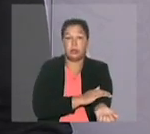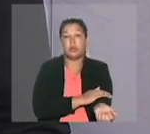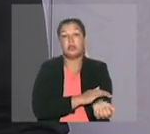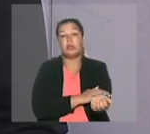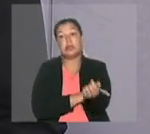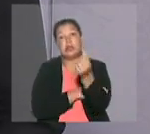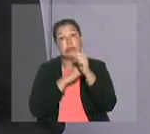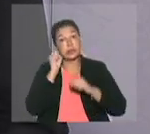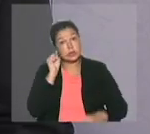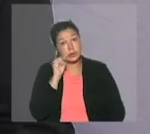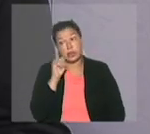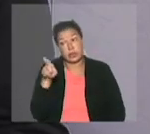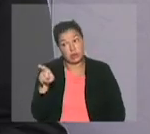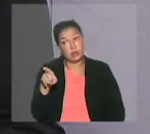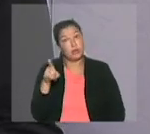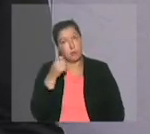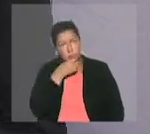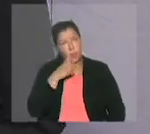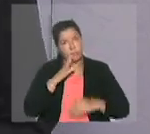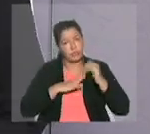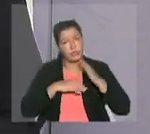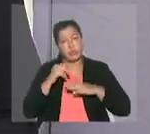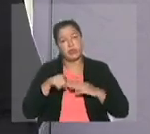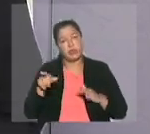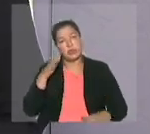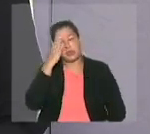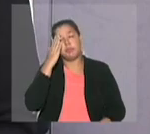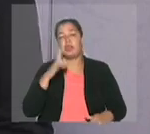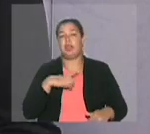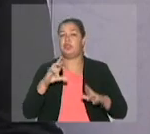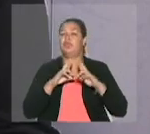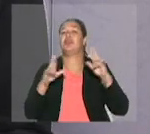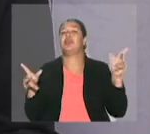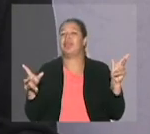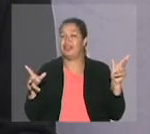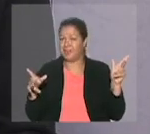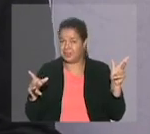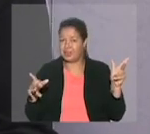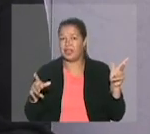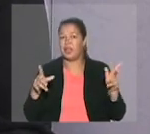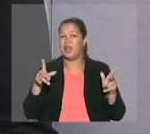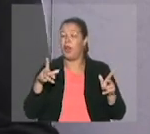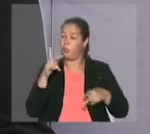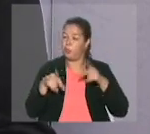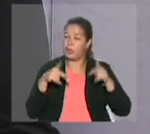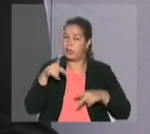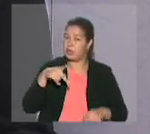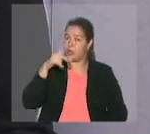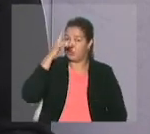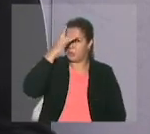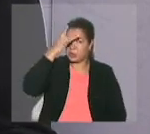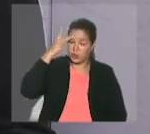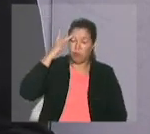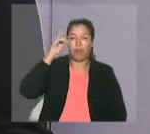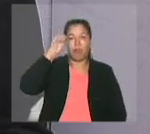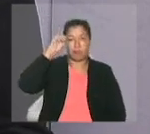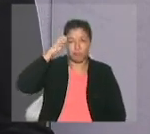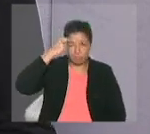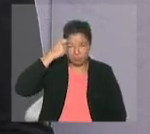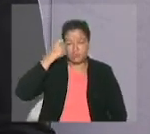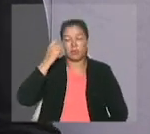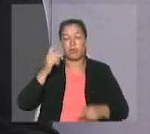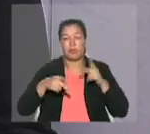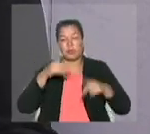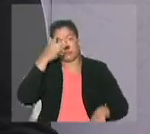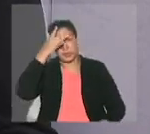pressão arterial, se ele for um bom profissional, ele sabe que existem diferenças entre a população negra e a população